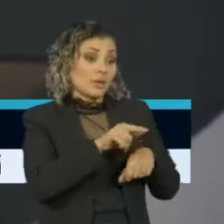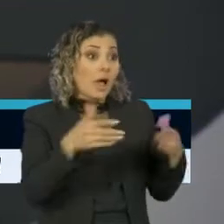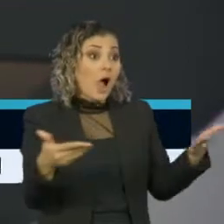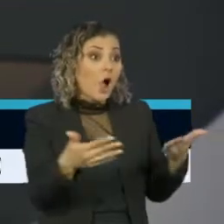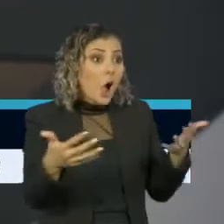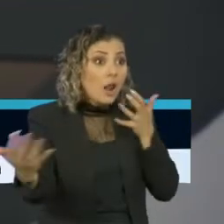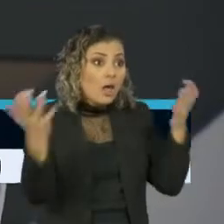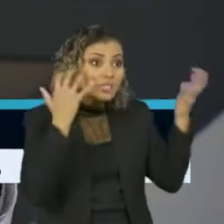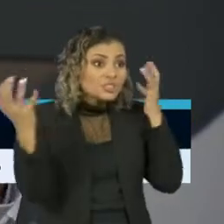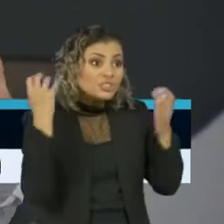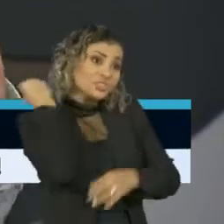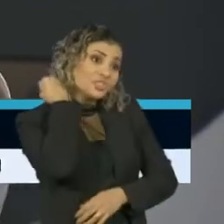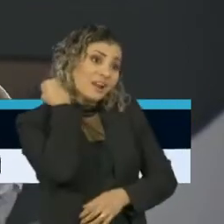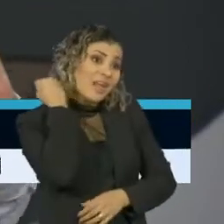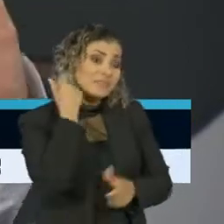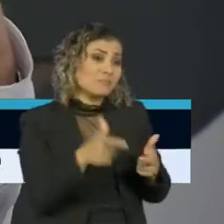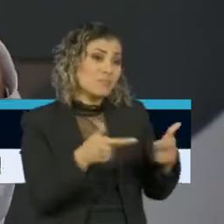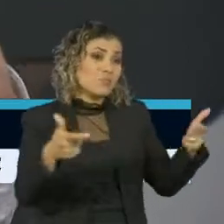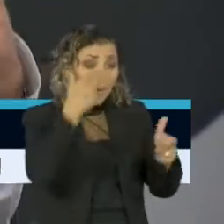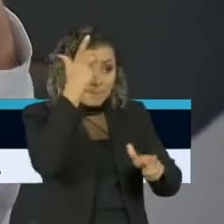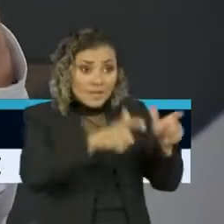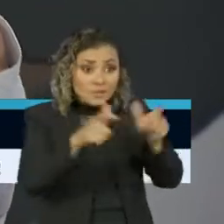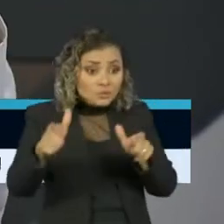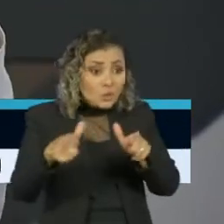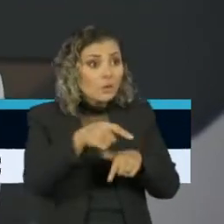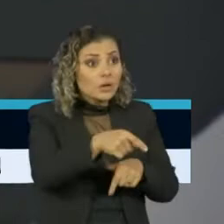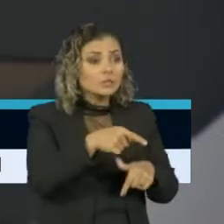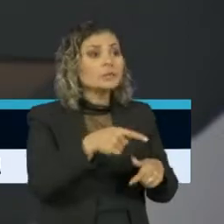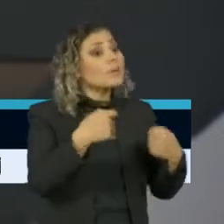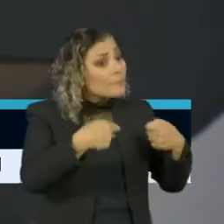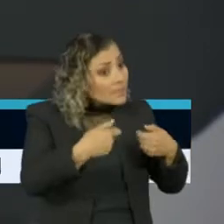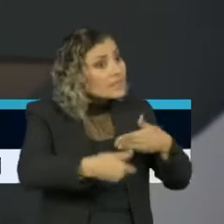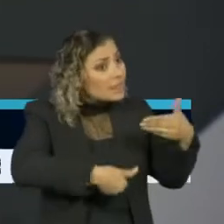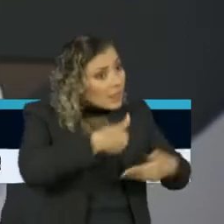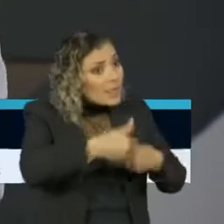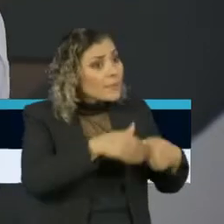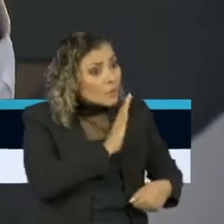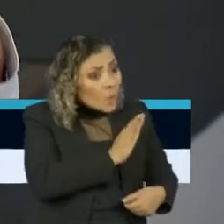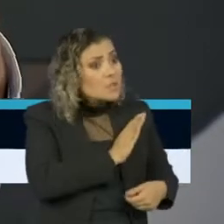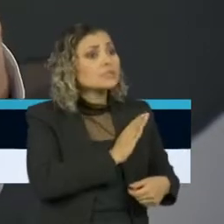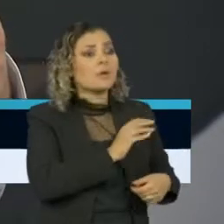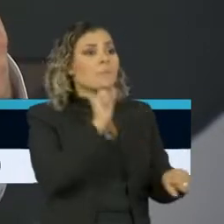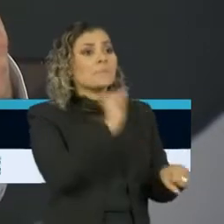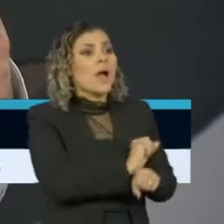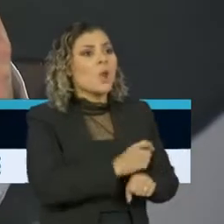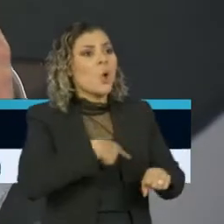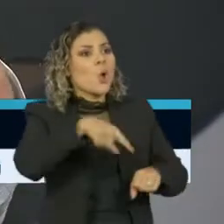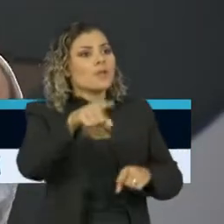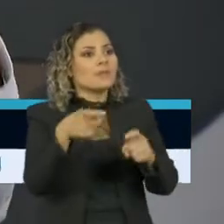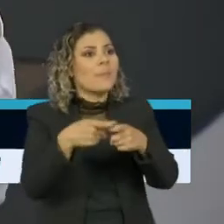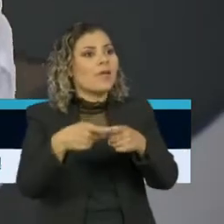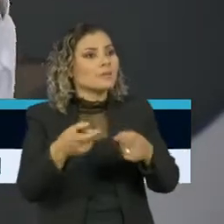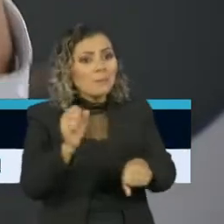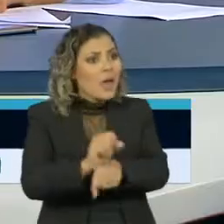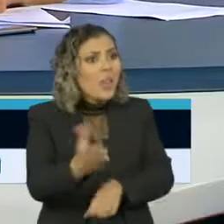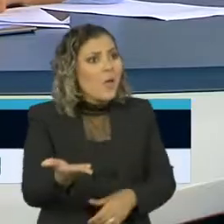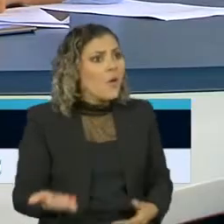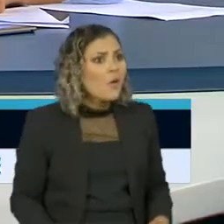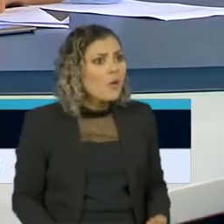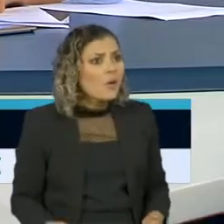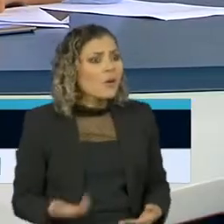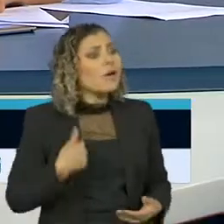e qual a possibilidade de que as pessoas que tinham que estar fazendo seu tratamento parar um dia os centros de saúde